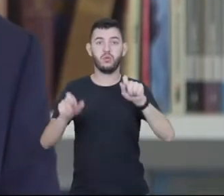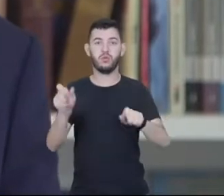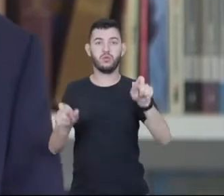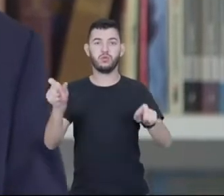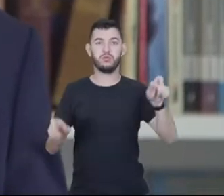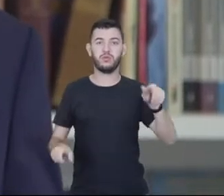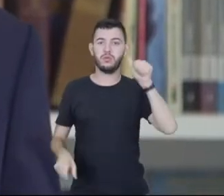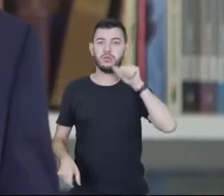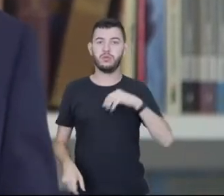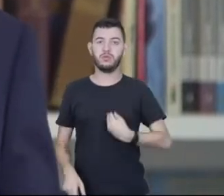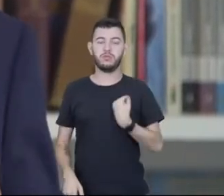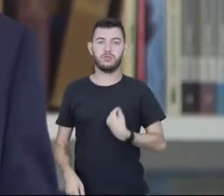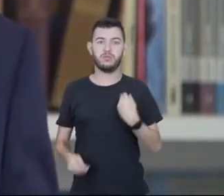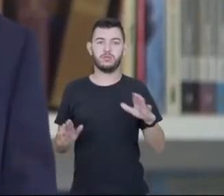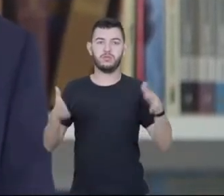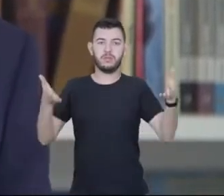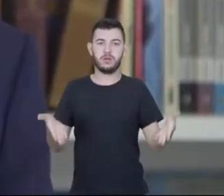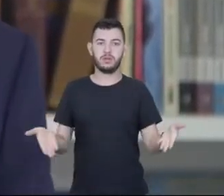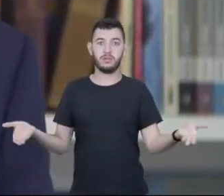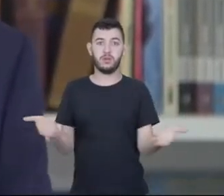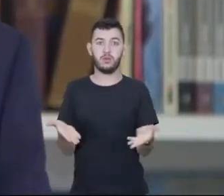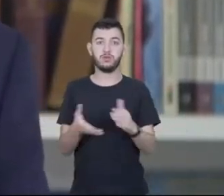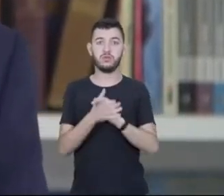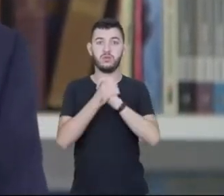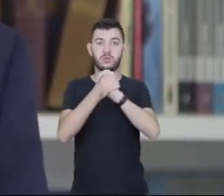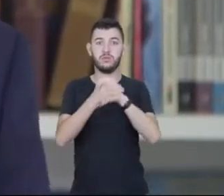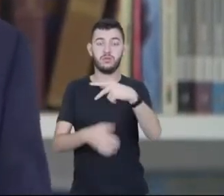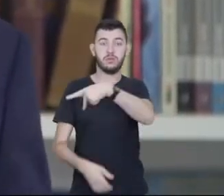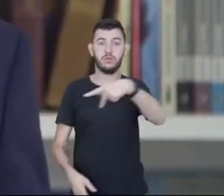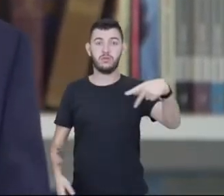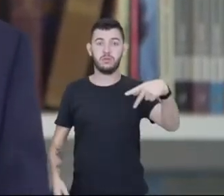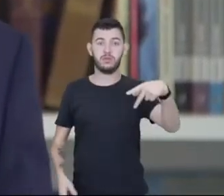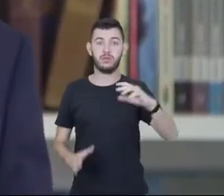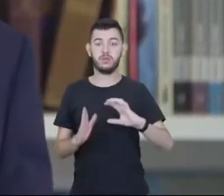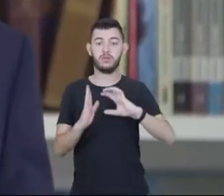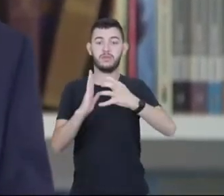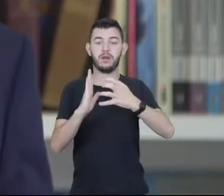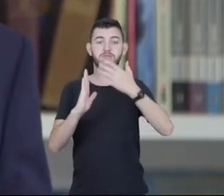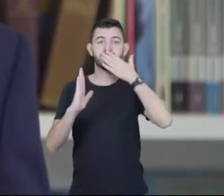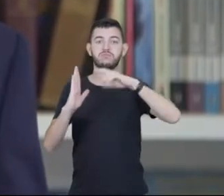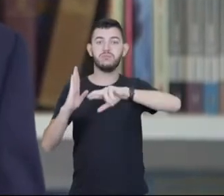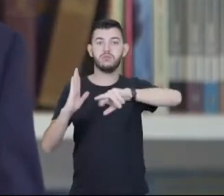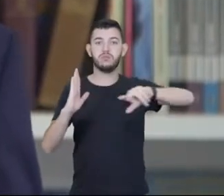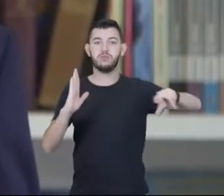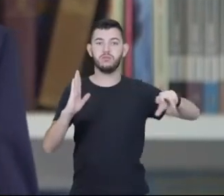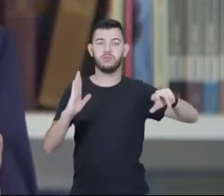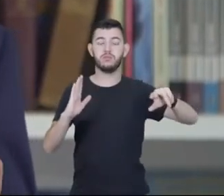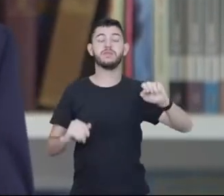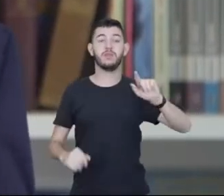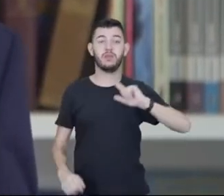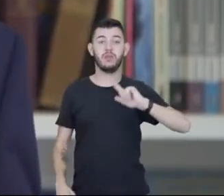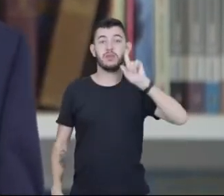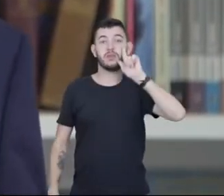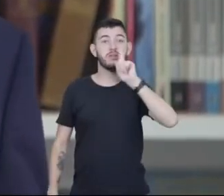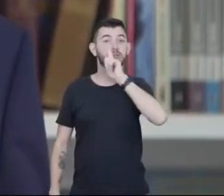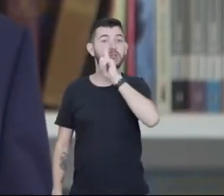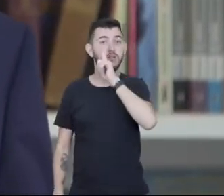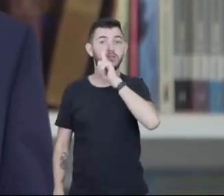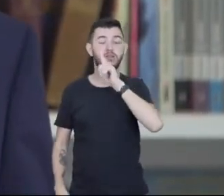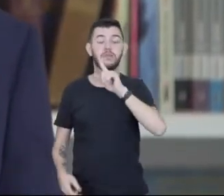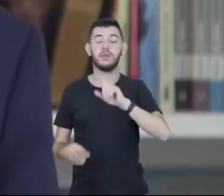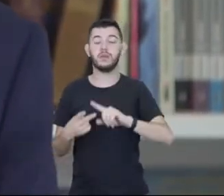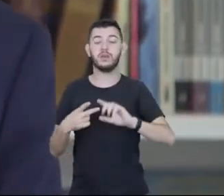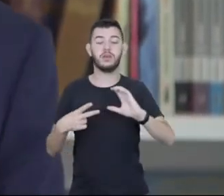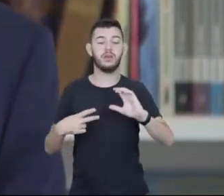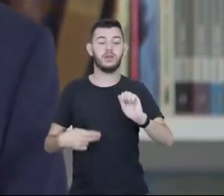quero cumprimentar os presidentes dos partidos Gleisi Hoffmann Carlos Siqueira